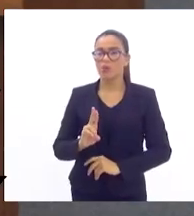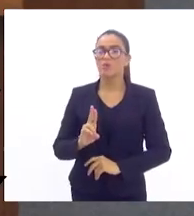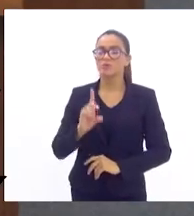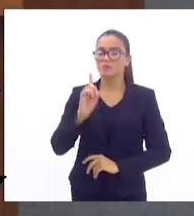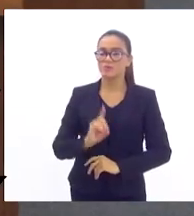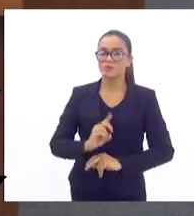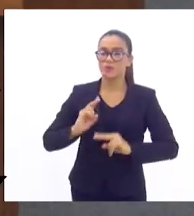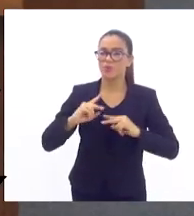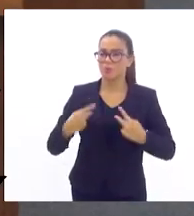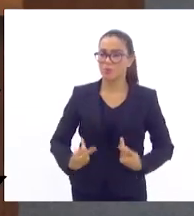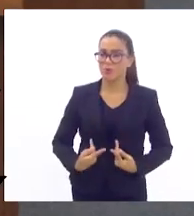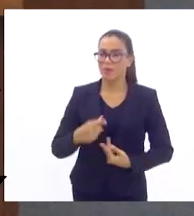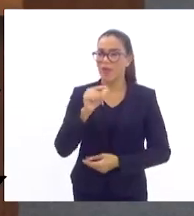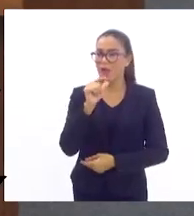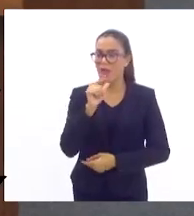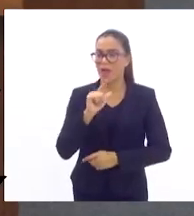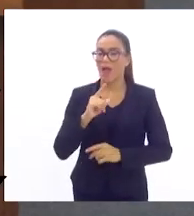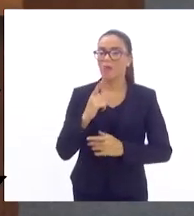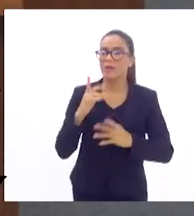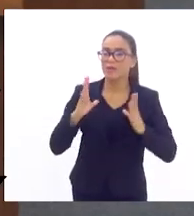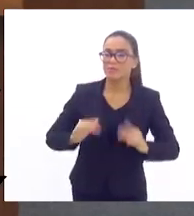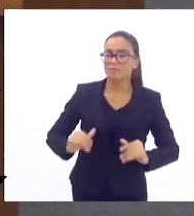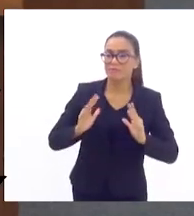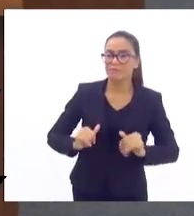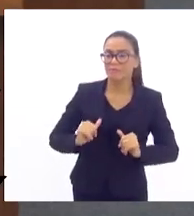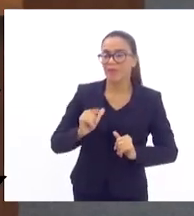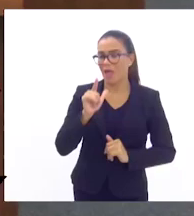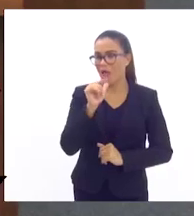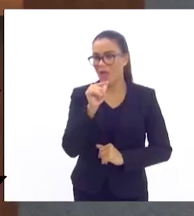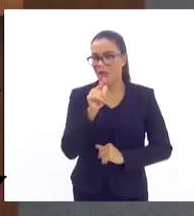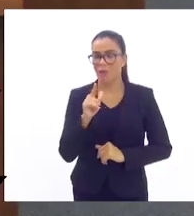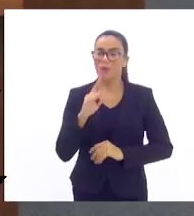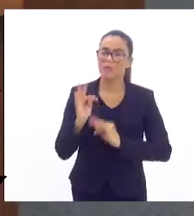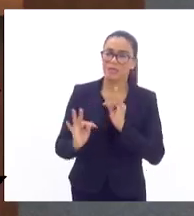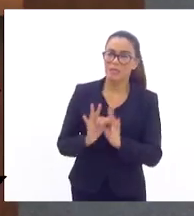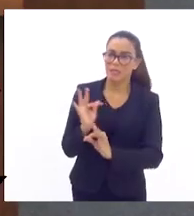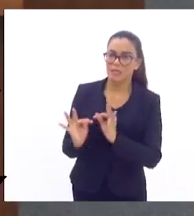direitos humanos à água e ao saneamento. E aqui está claramente